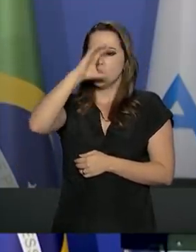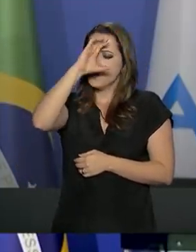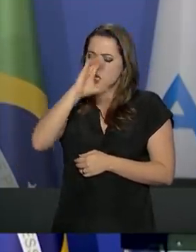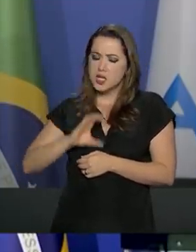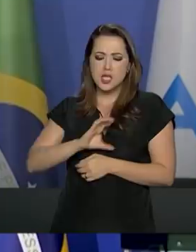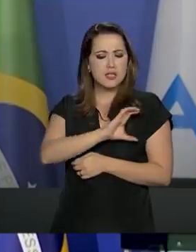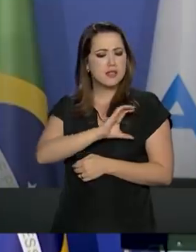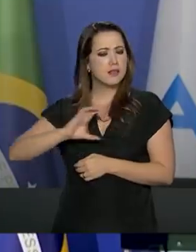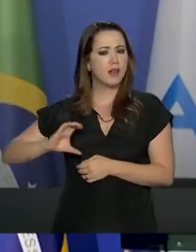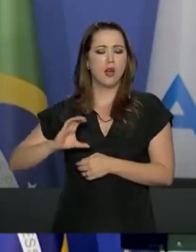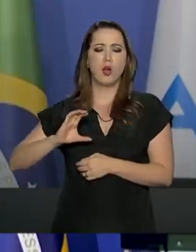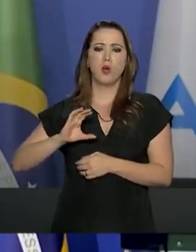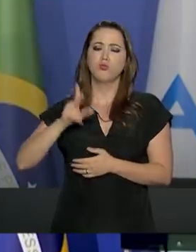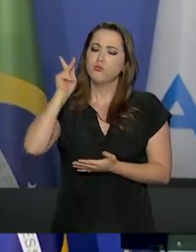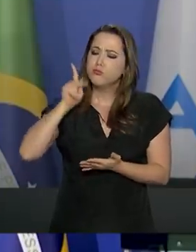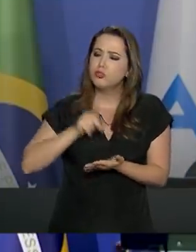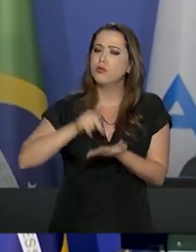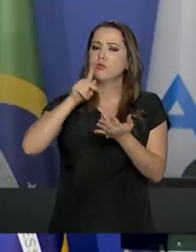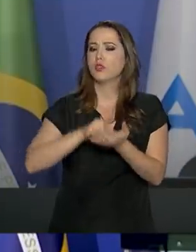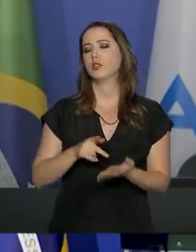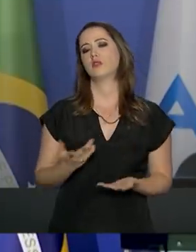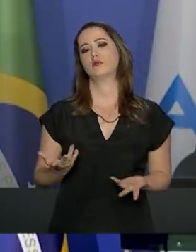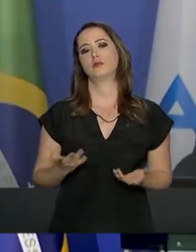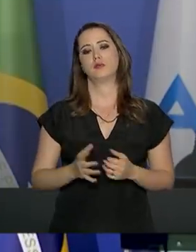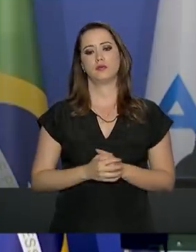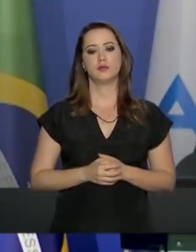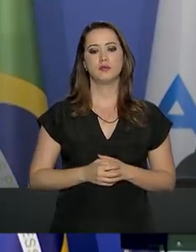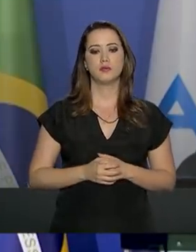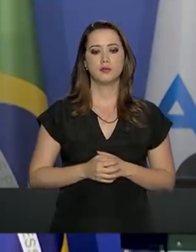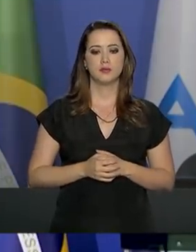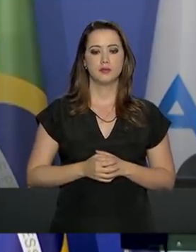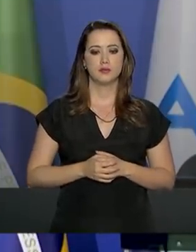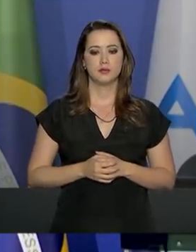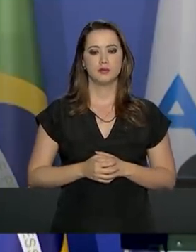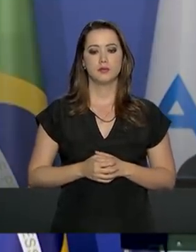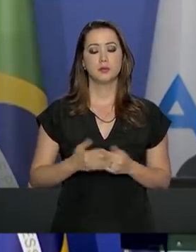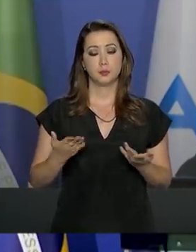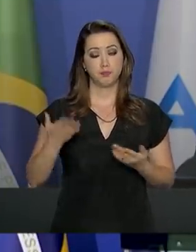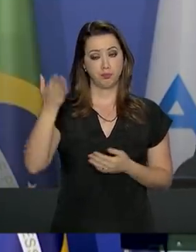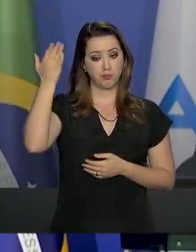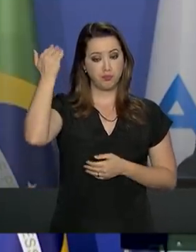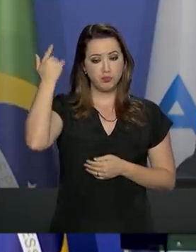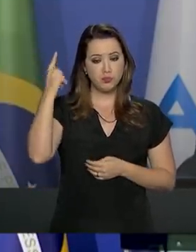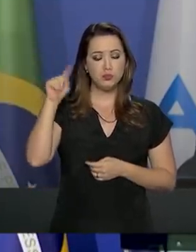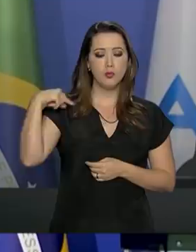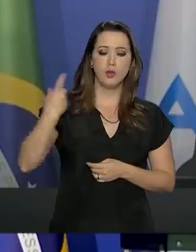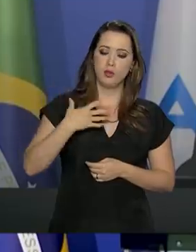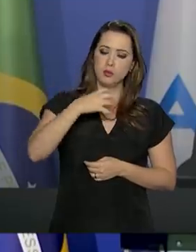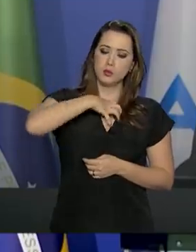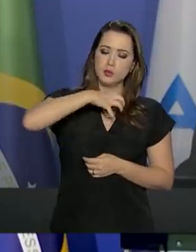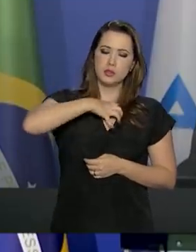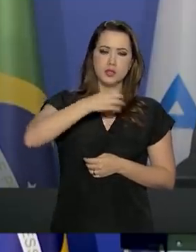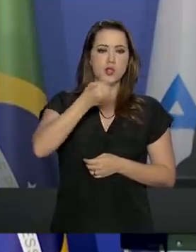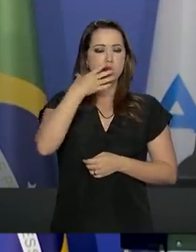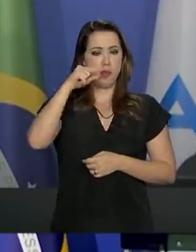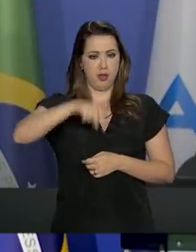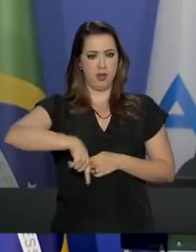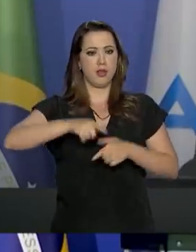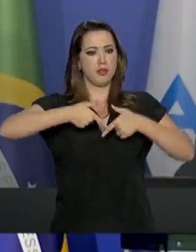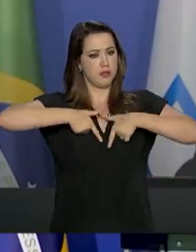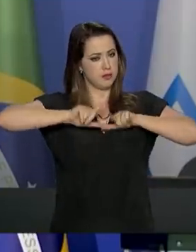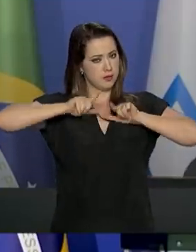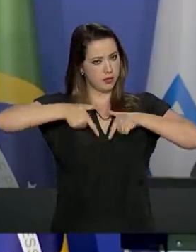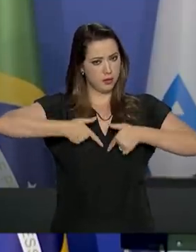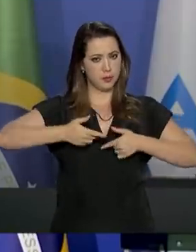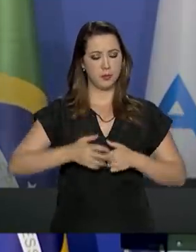Minister Damares in Rio, she used to tell me, I am terribly Christian. Naquela época, também me senti muito bem aqui em Israel. At